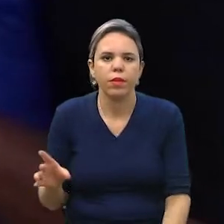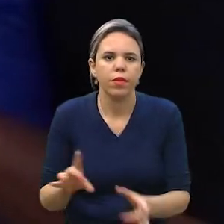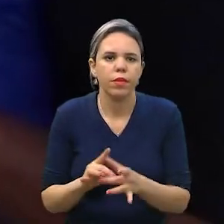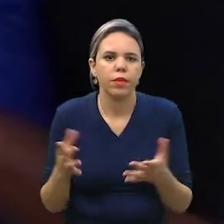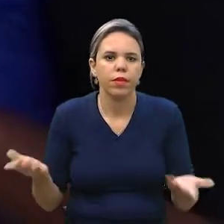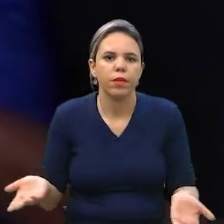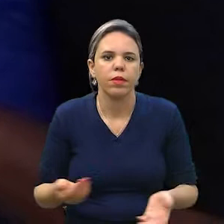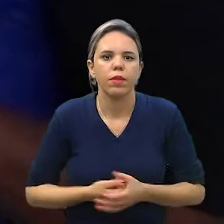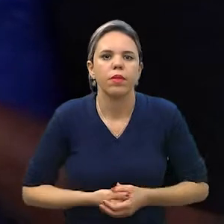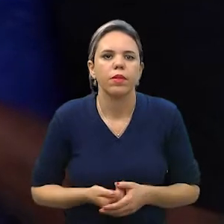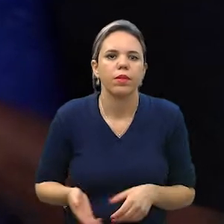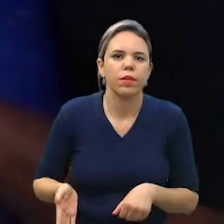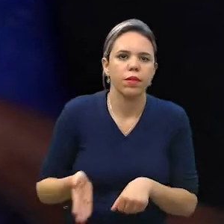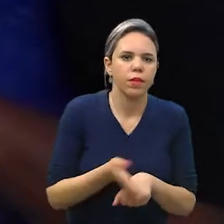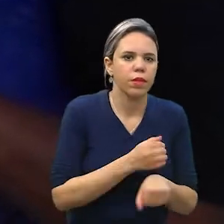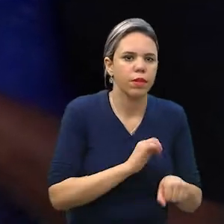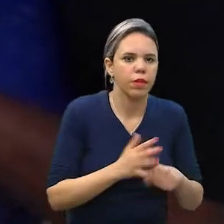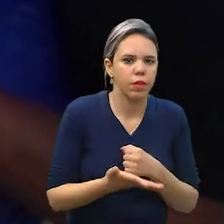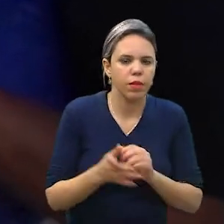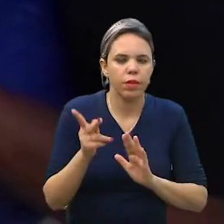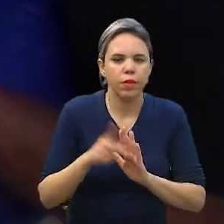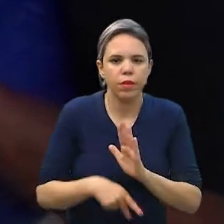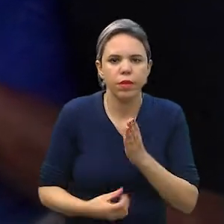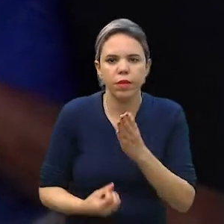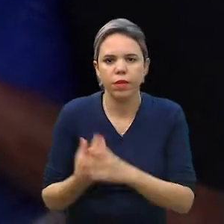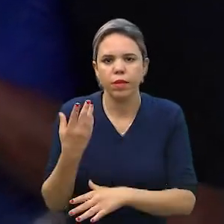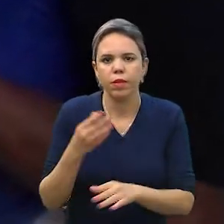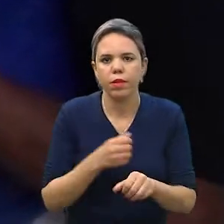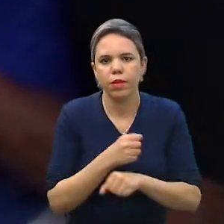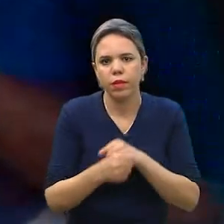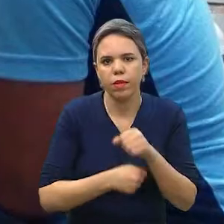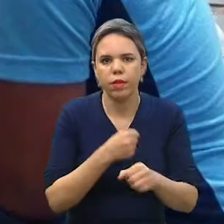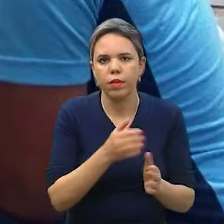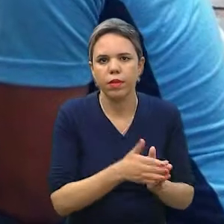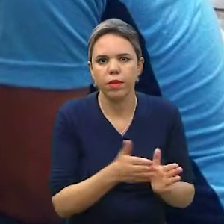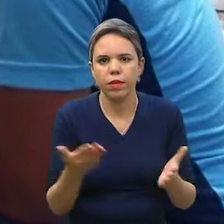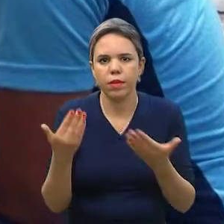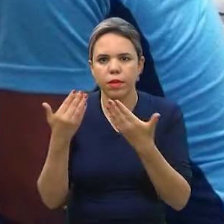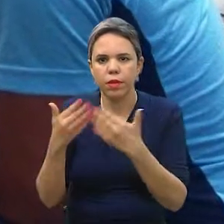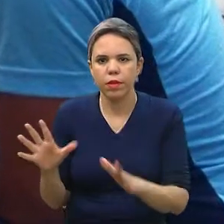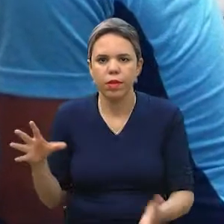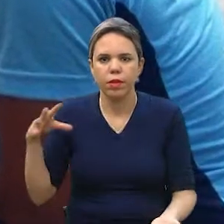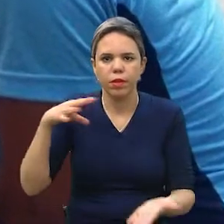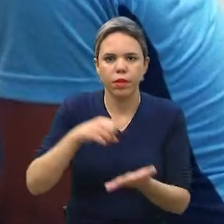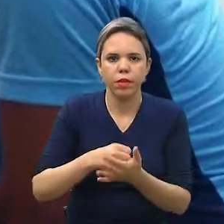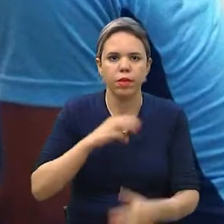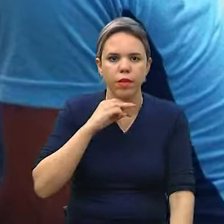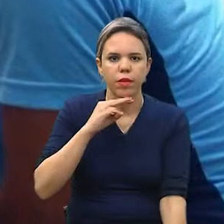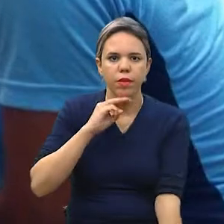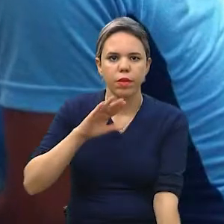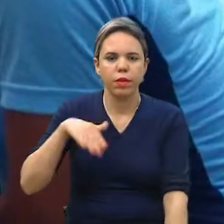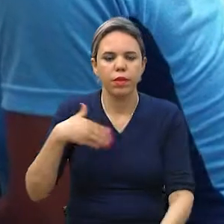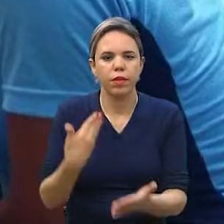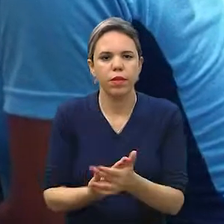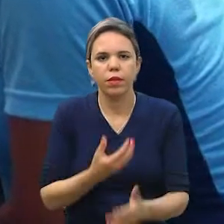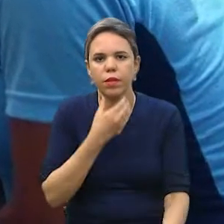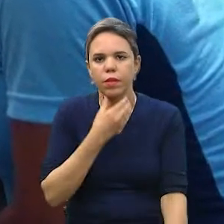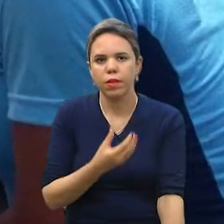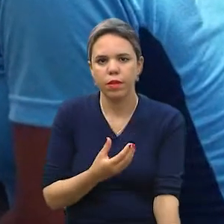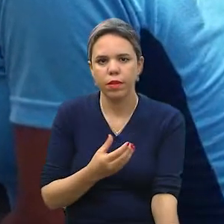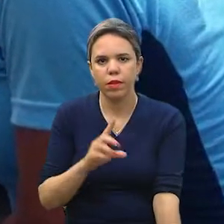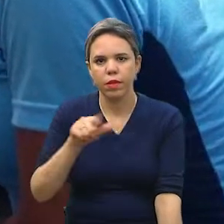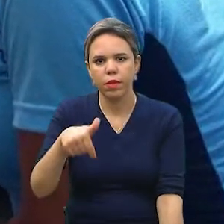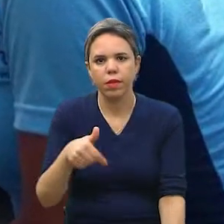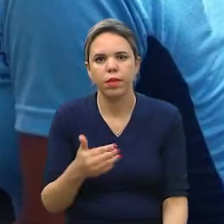né. Antes da pandemia, nosso projeto ele acontecia ao longo do ano, então nós abríamos inscrições em março, iríamos até dezembro, e